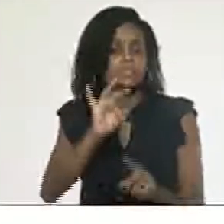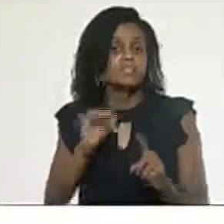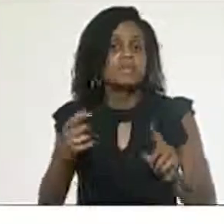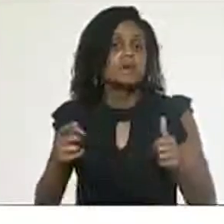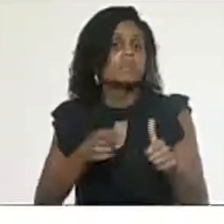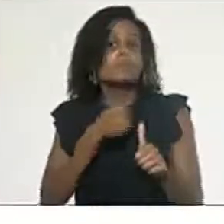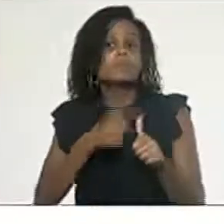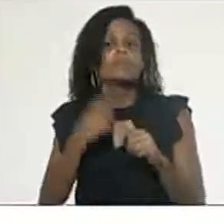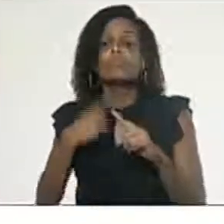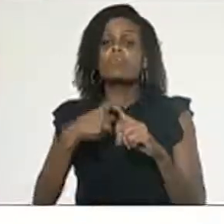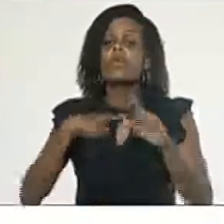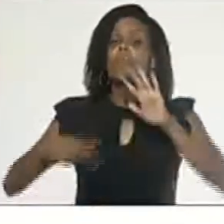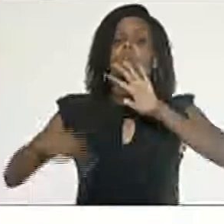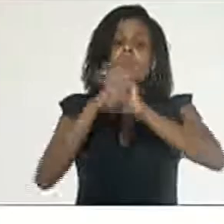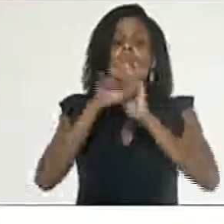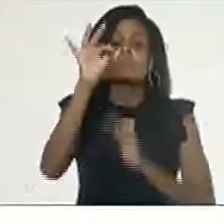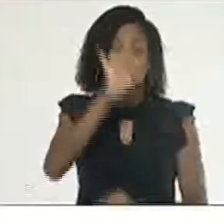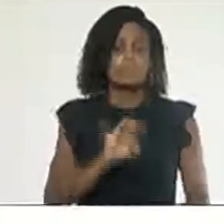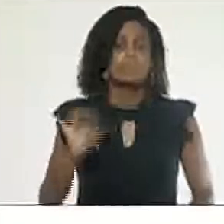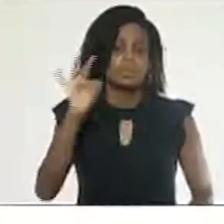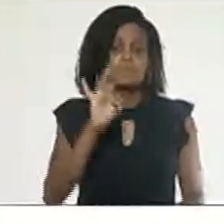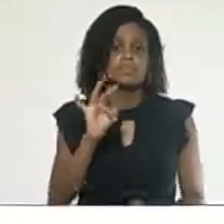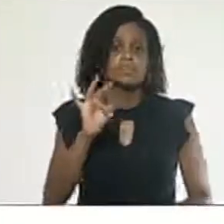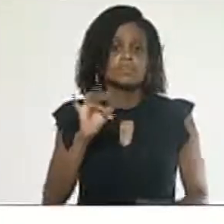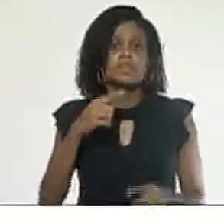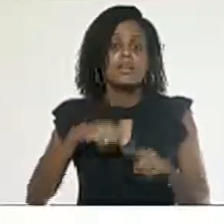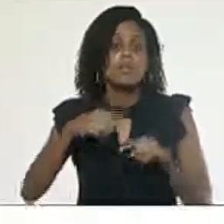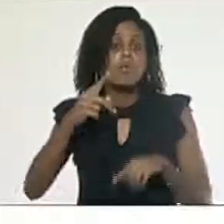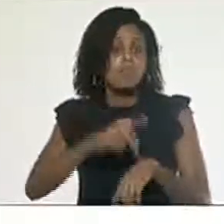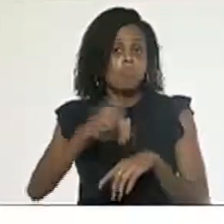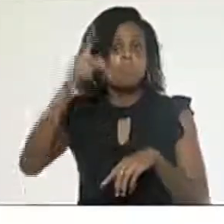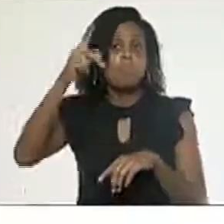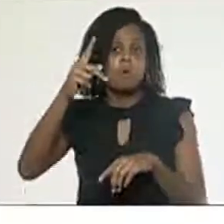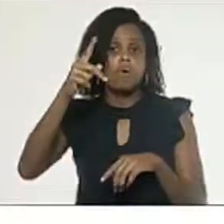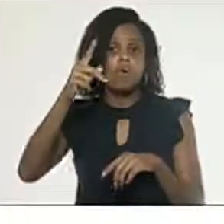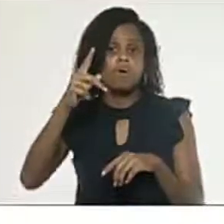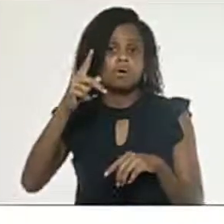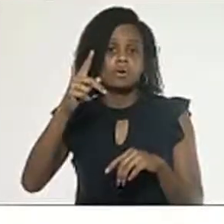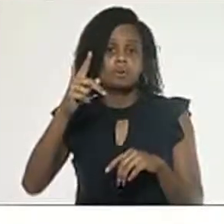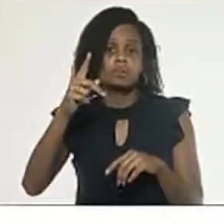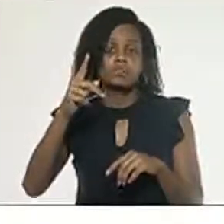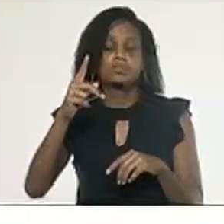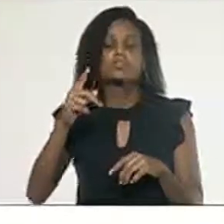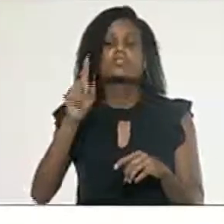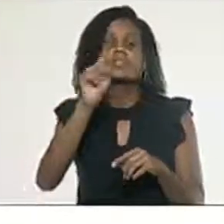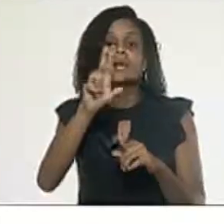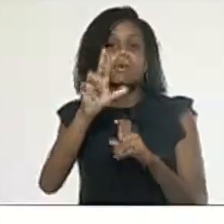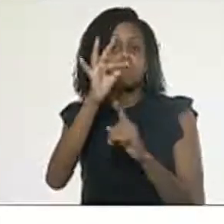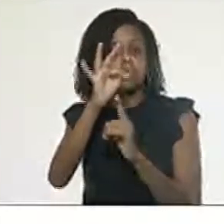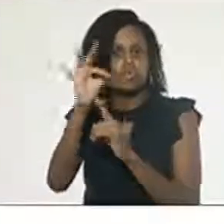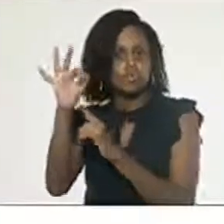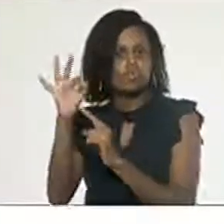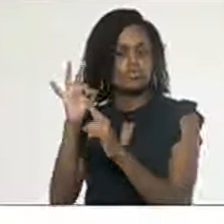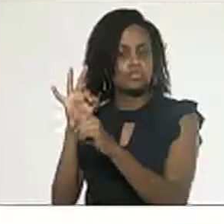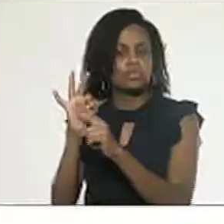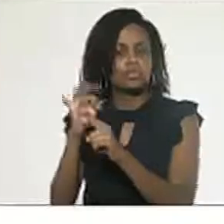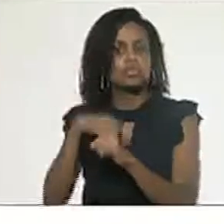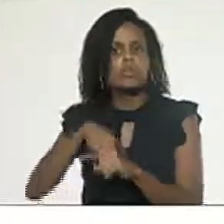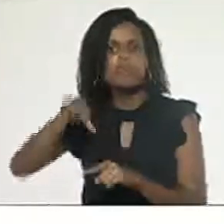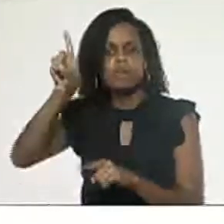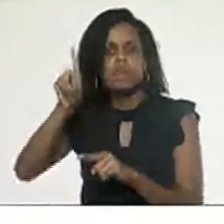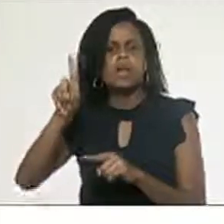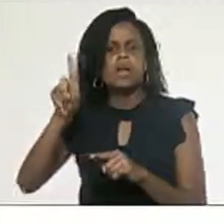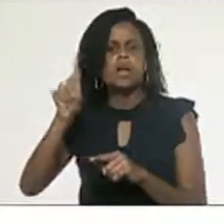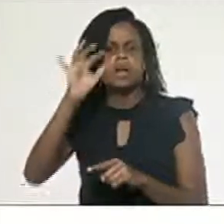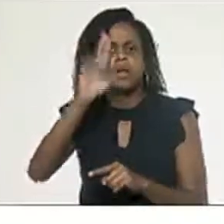sou da universidade. Eu sou pós-doutoranda na UF. E é lá na UF onde eu vou fazer o debate, sim.